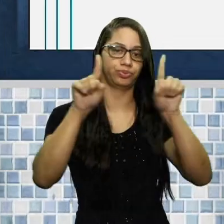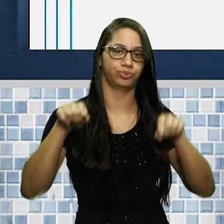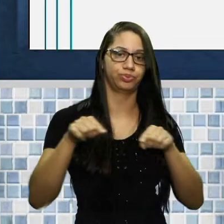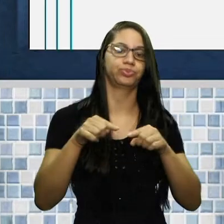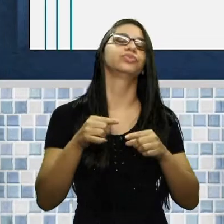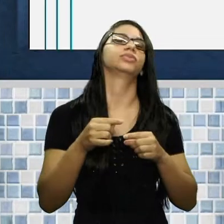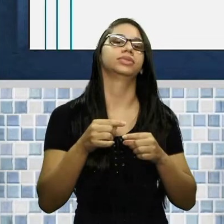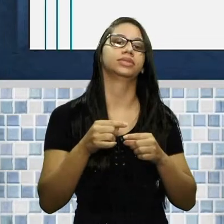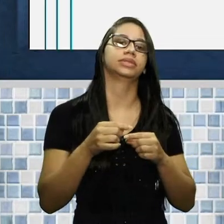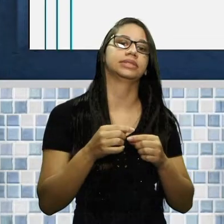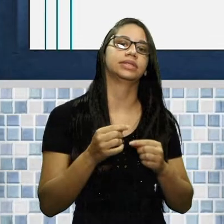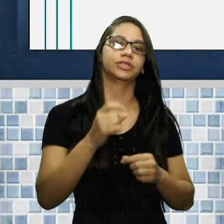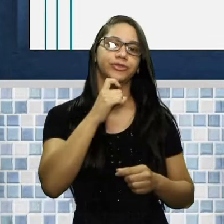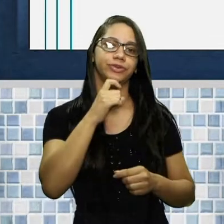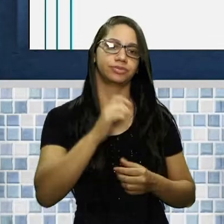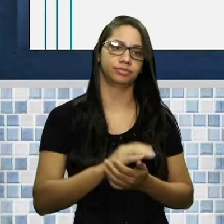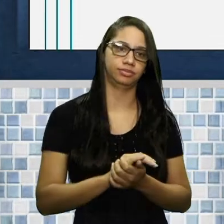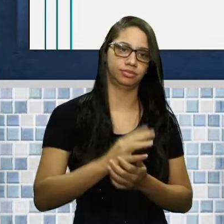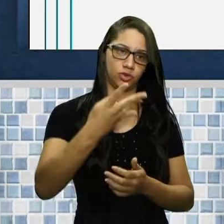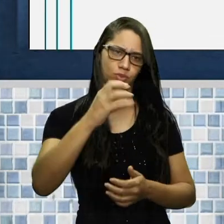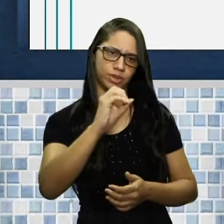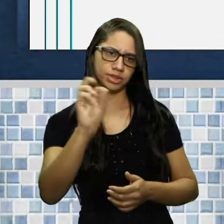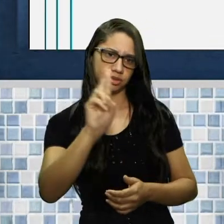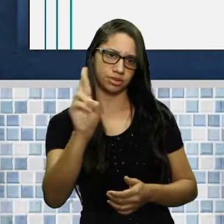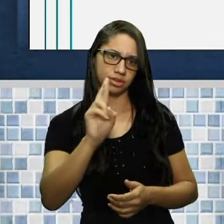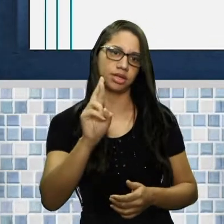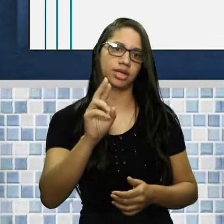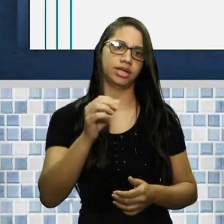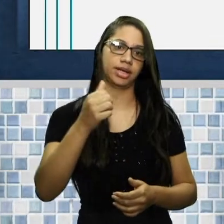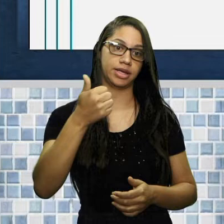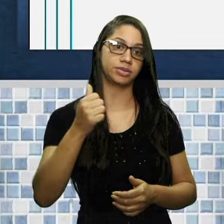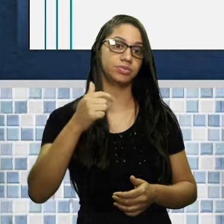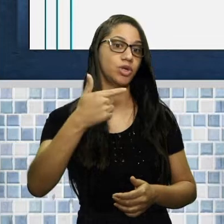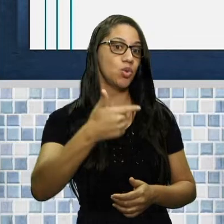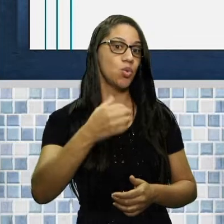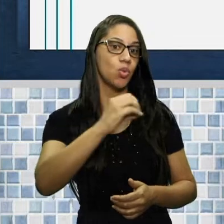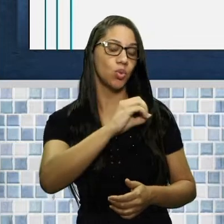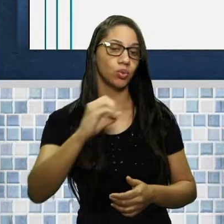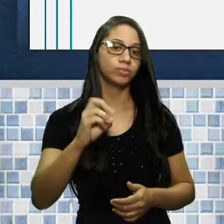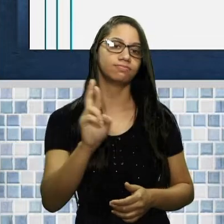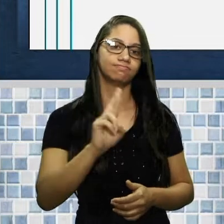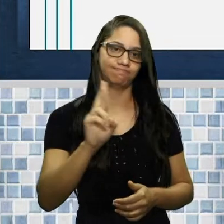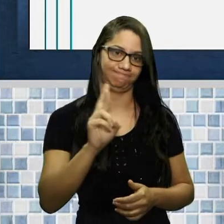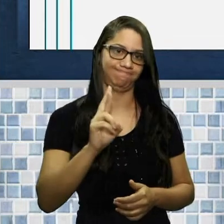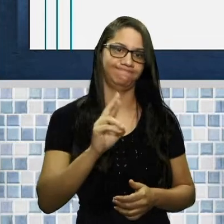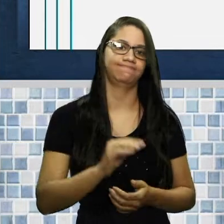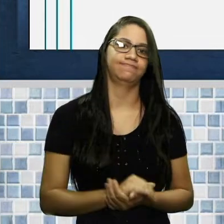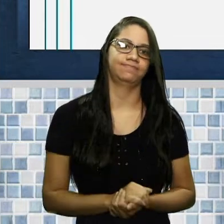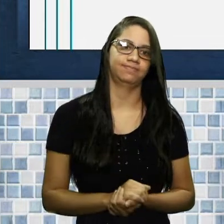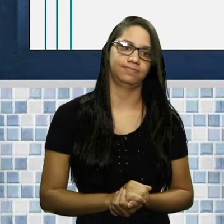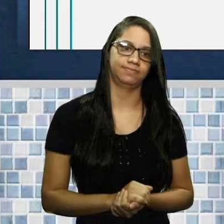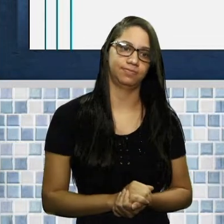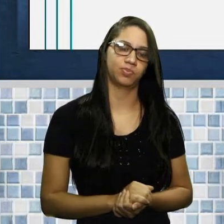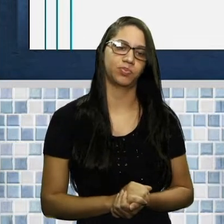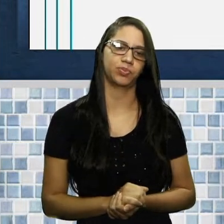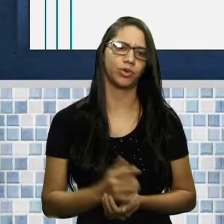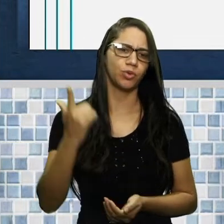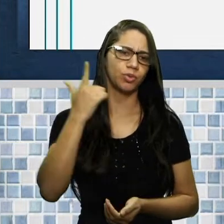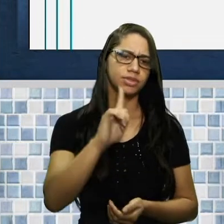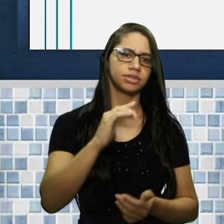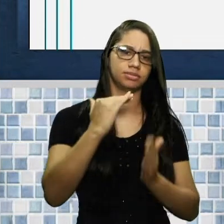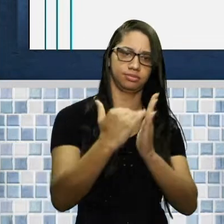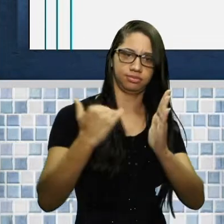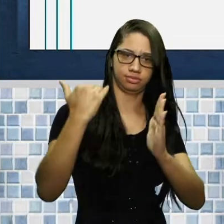de R$ 400 e R$ 1.200, respectivamente, nessa ordem. Tendo conseguido um desconto